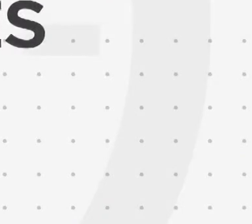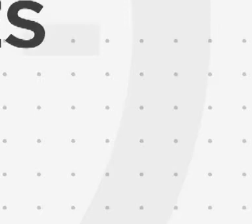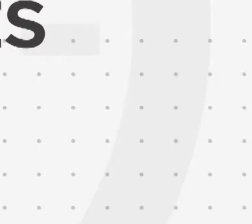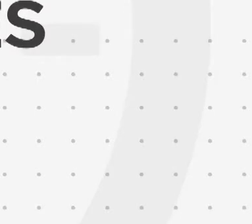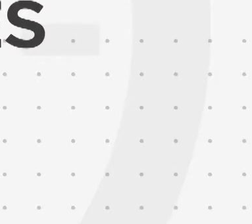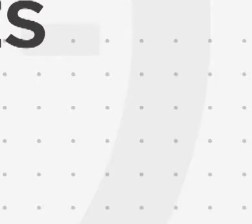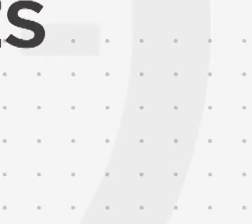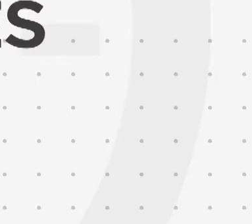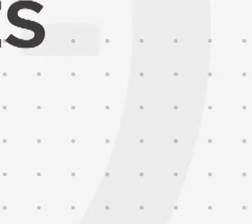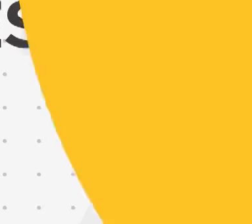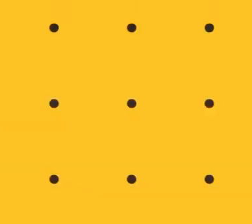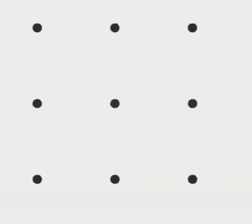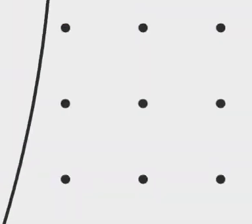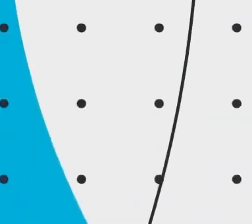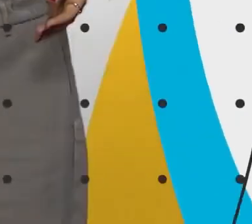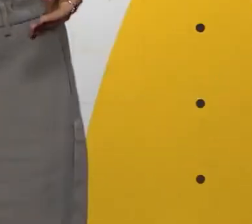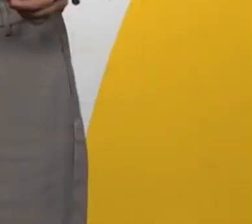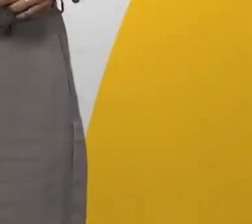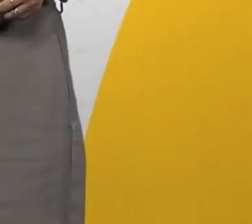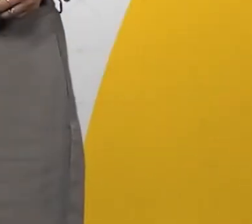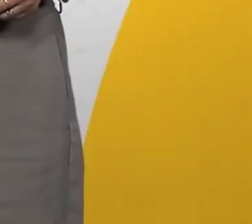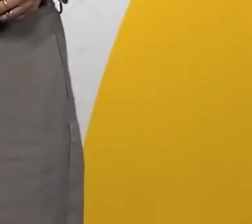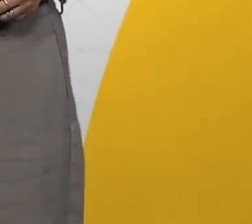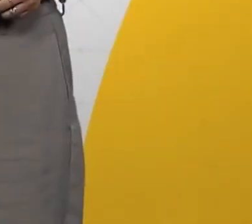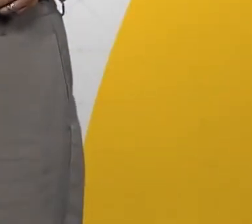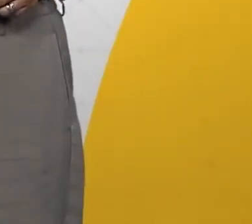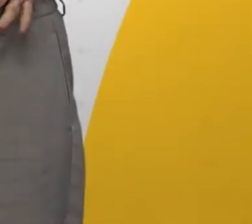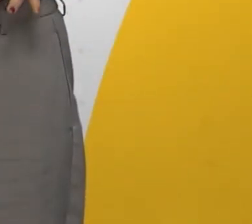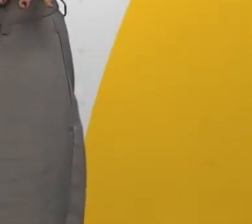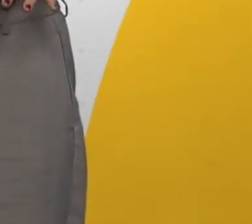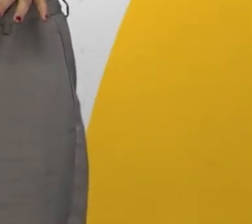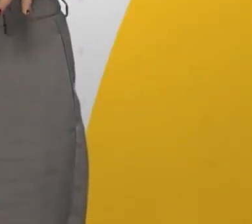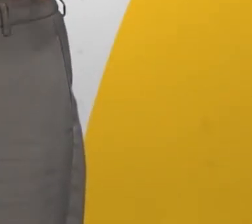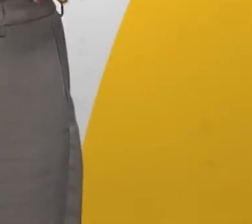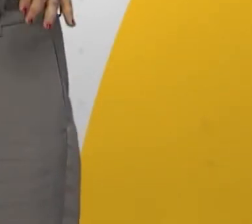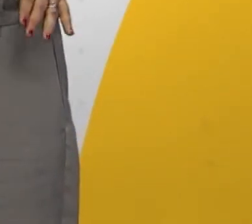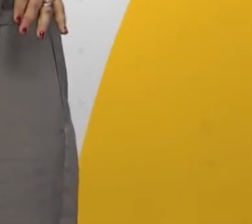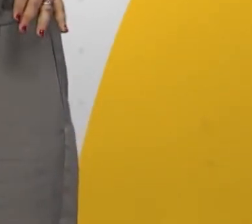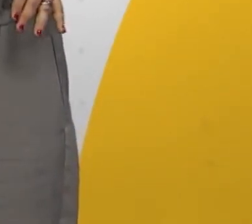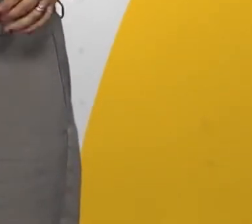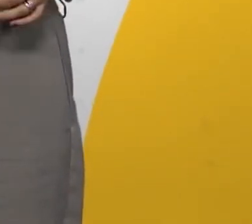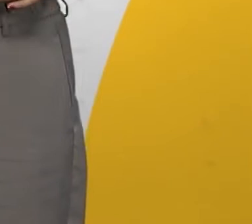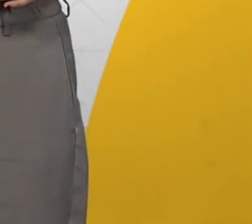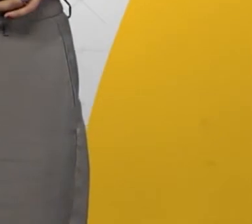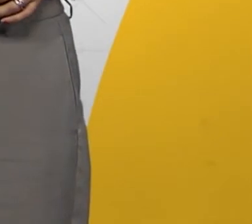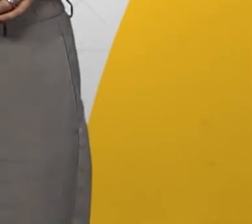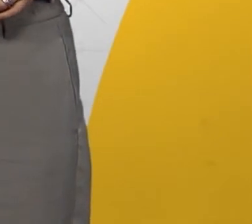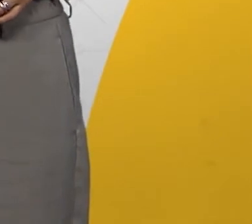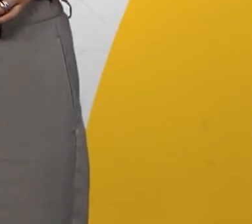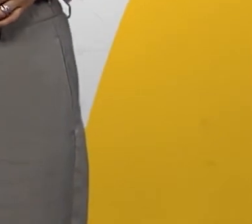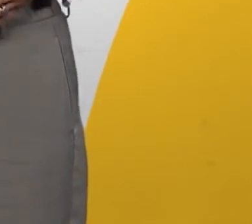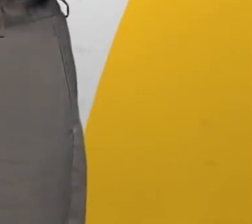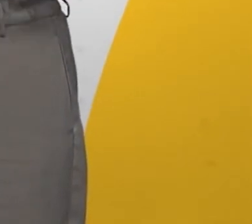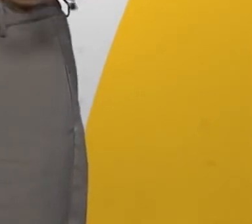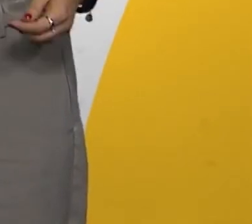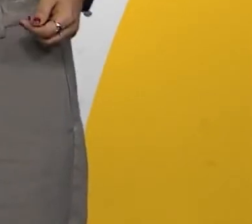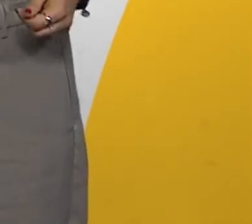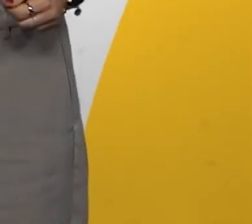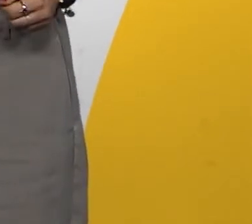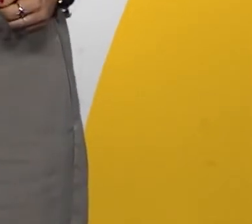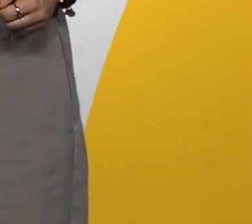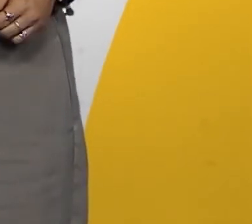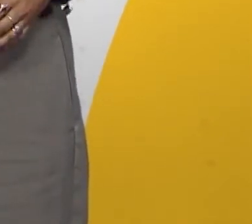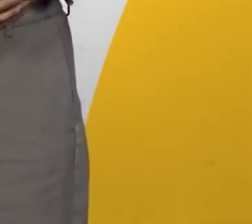exemplo, poluição sonora. Para reduzir a burocracia, documentos digitalizados vão ter o mesmo valor de um